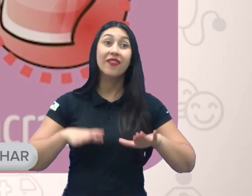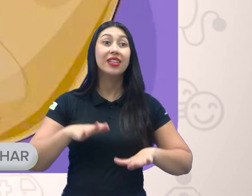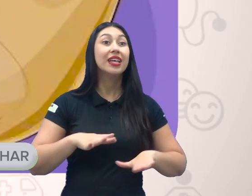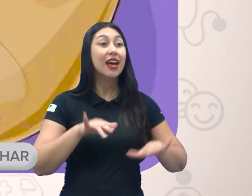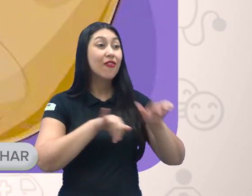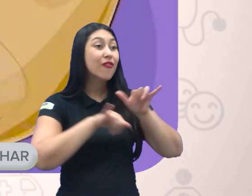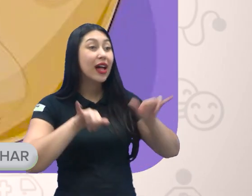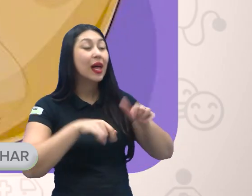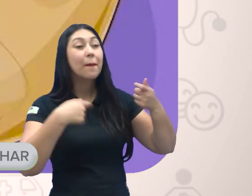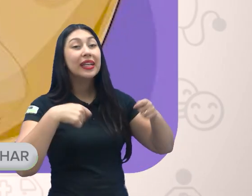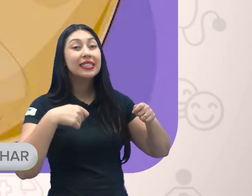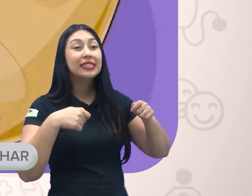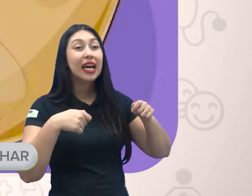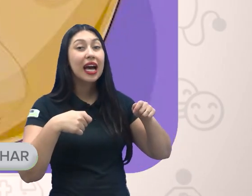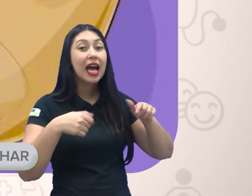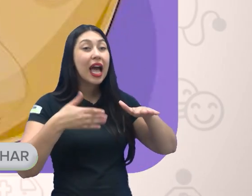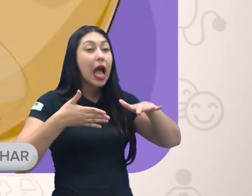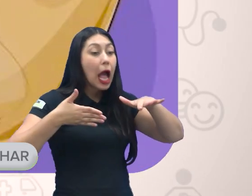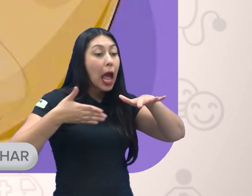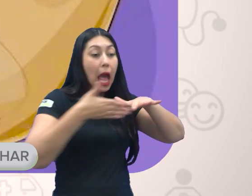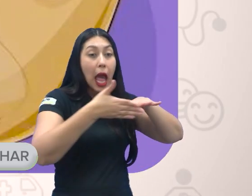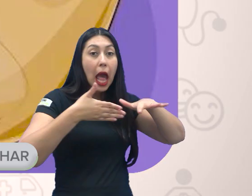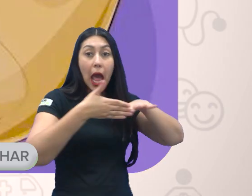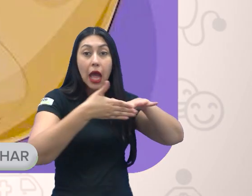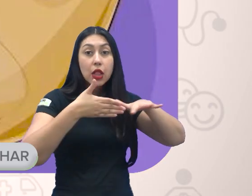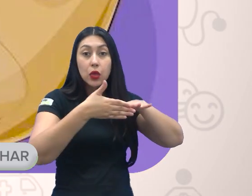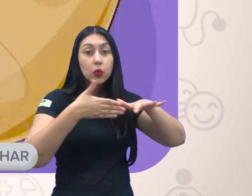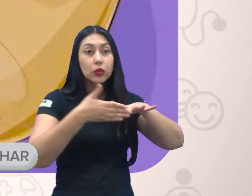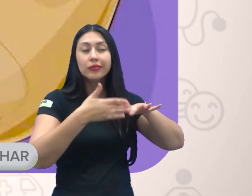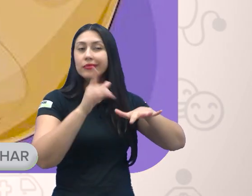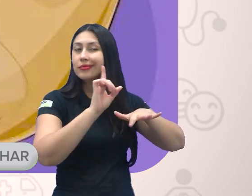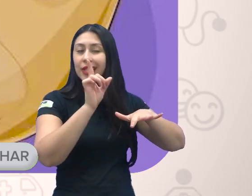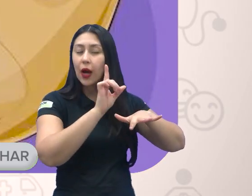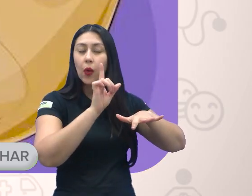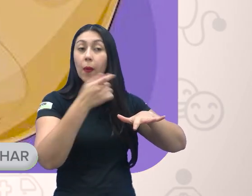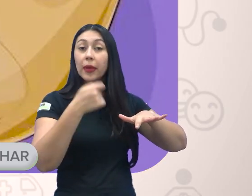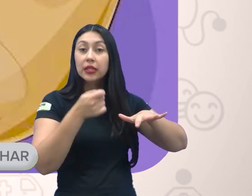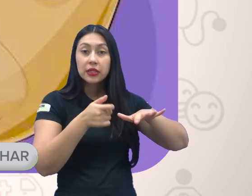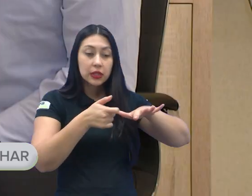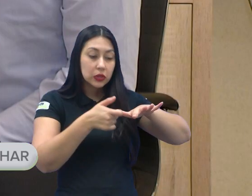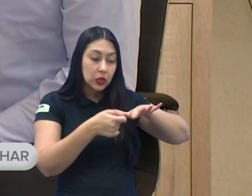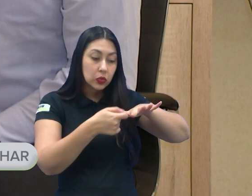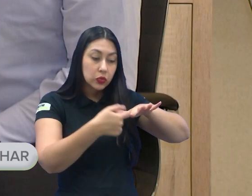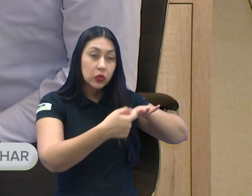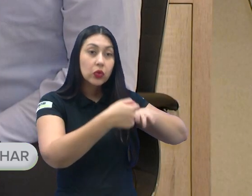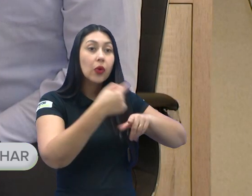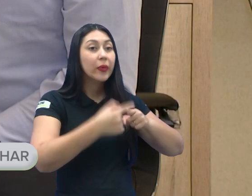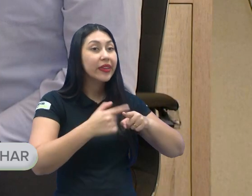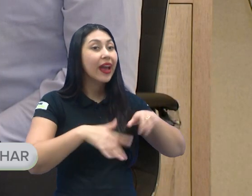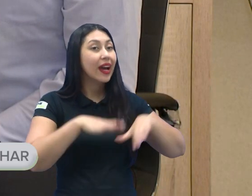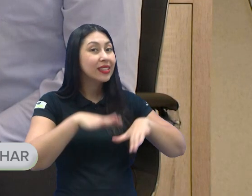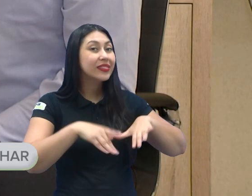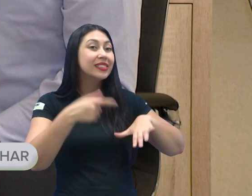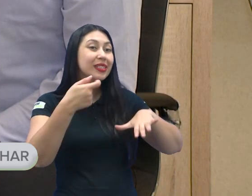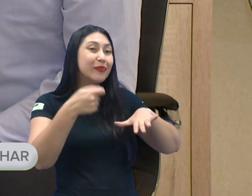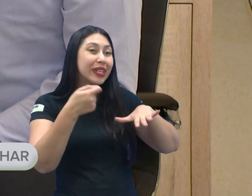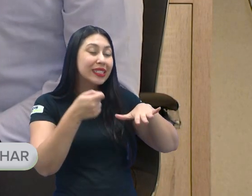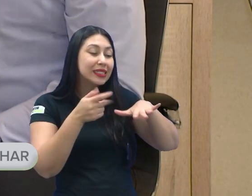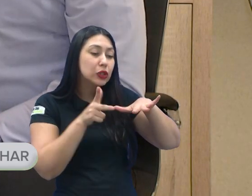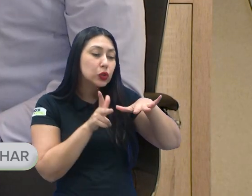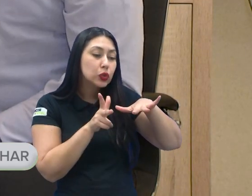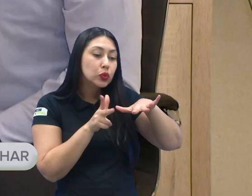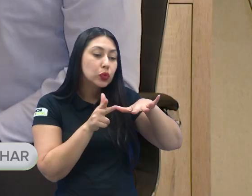que você não vai ter problema, mas não é bem assim. Então, tem paciente que precisa de um corte levemente